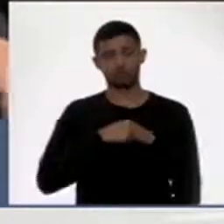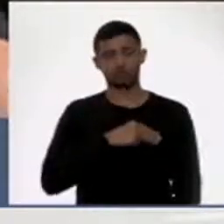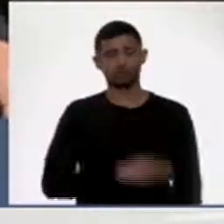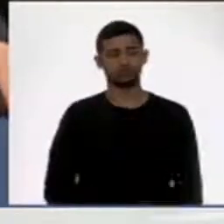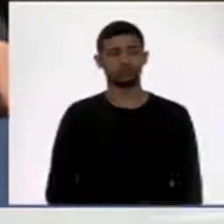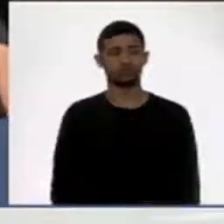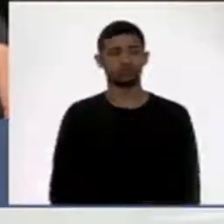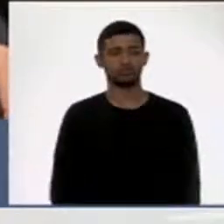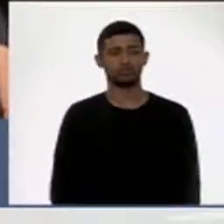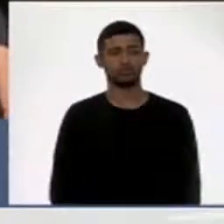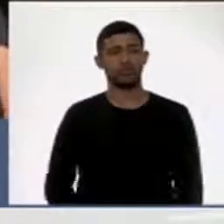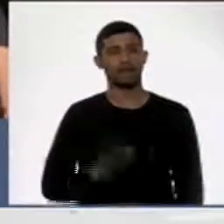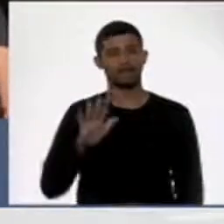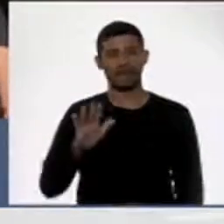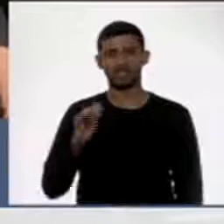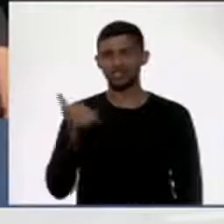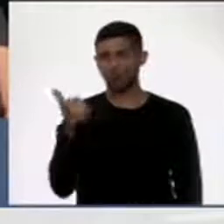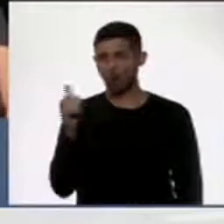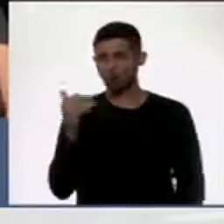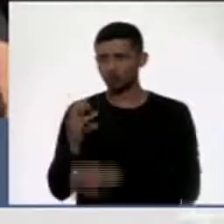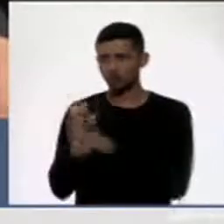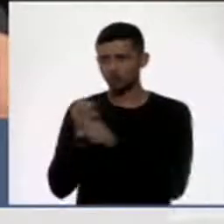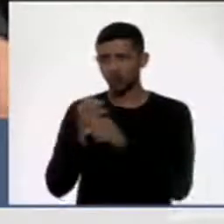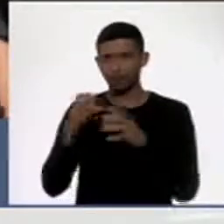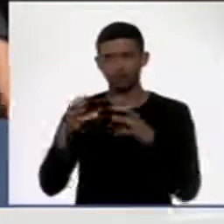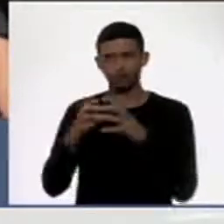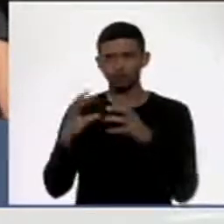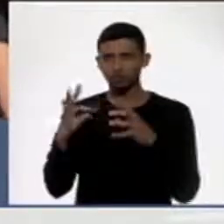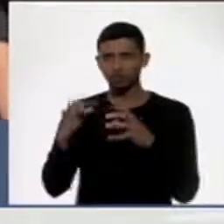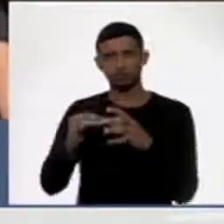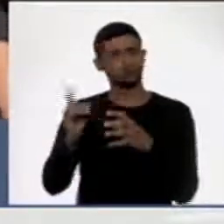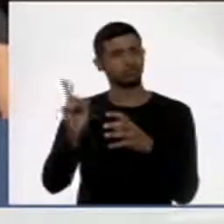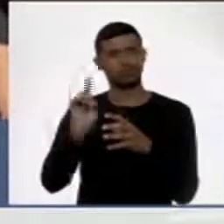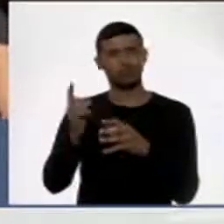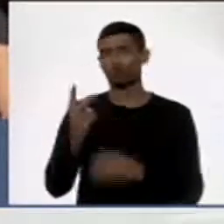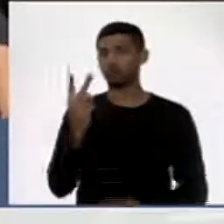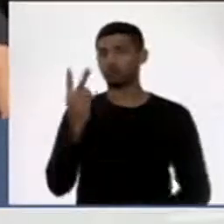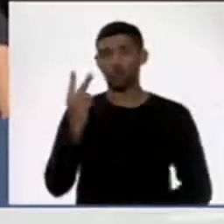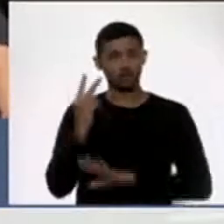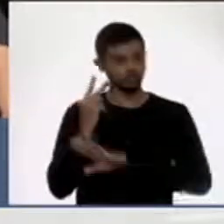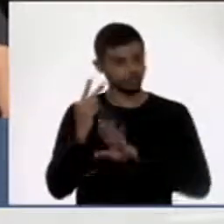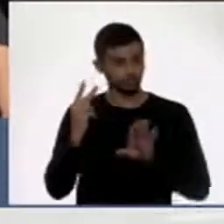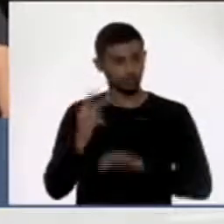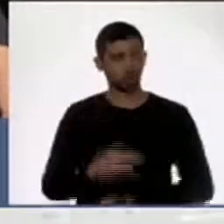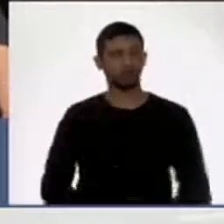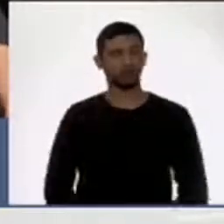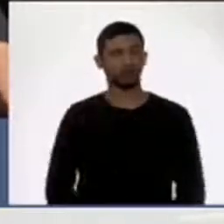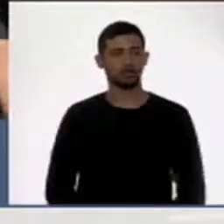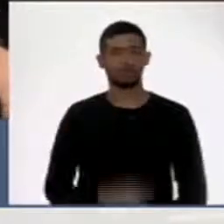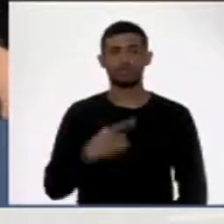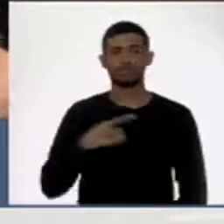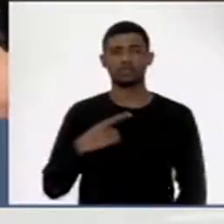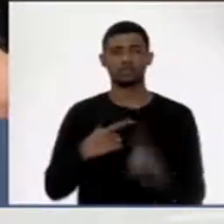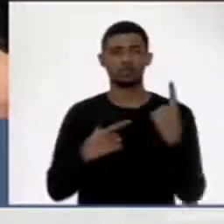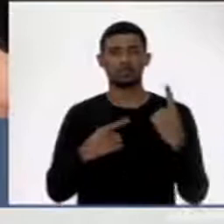e não dos 11, os ministros Dias